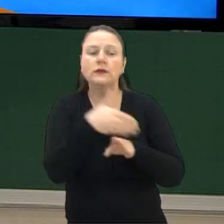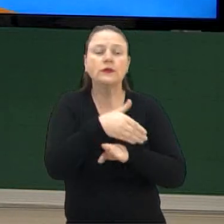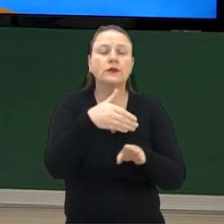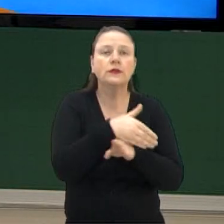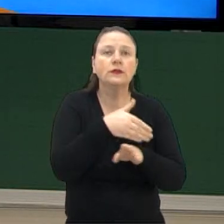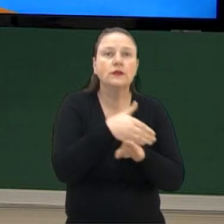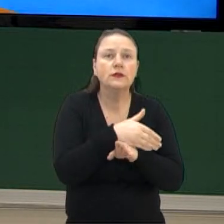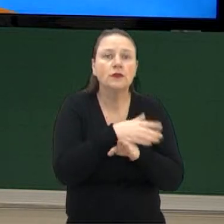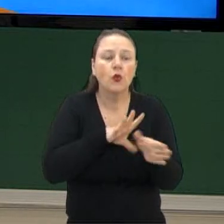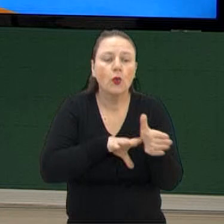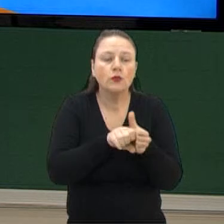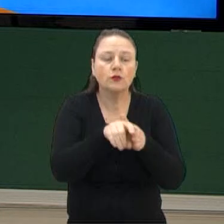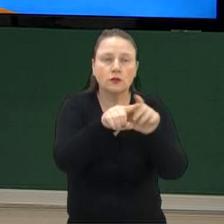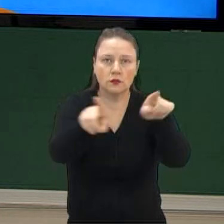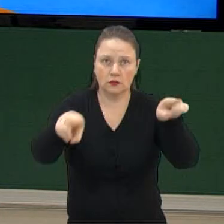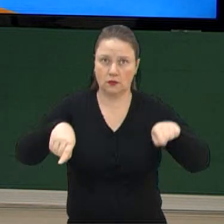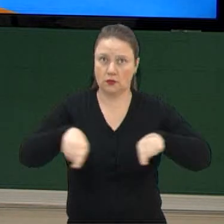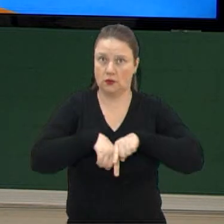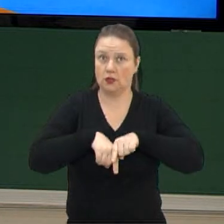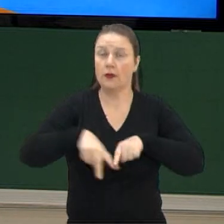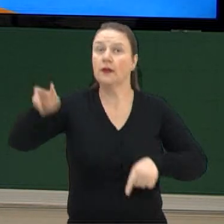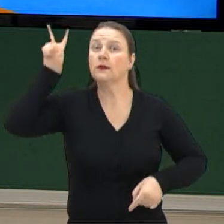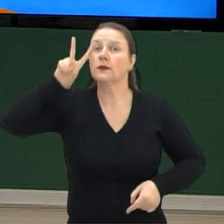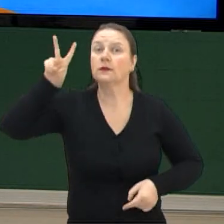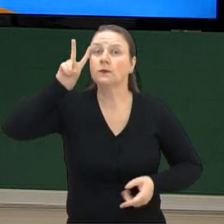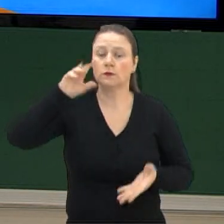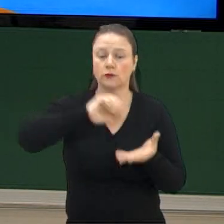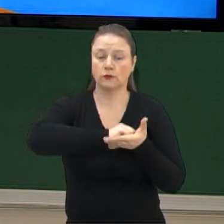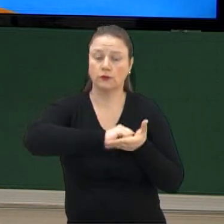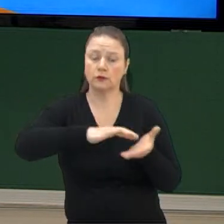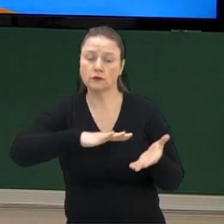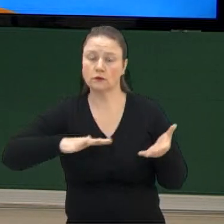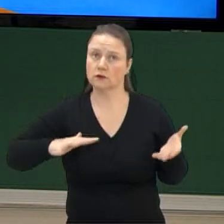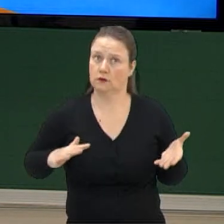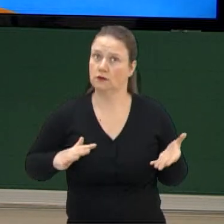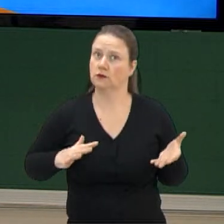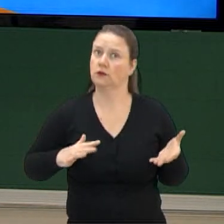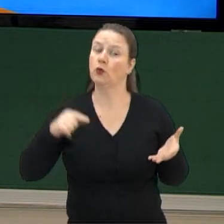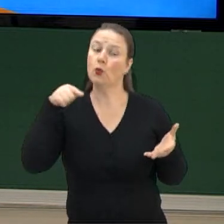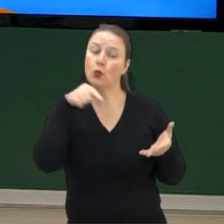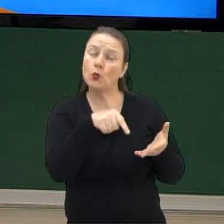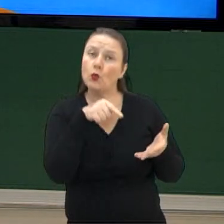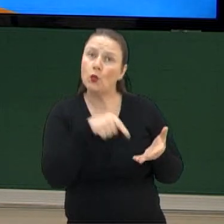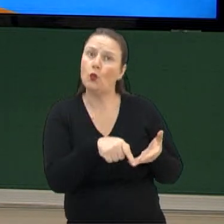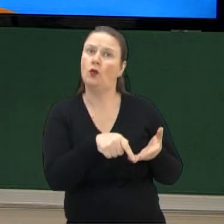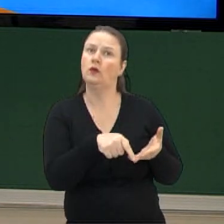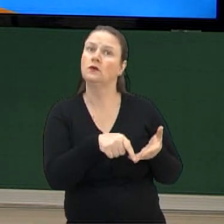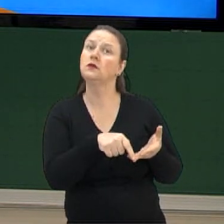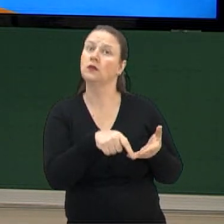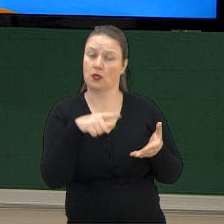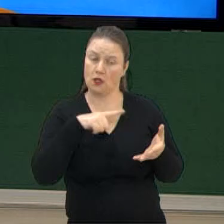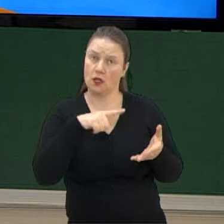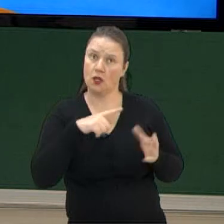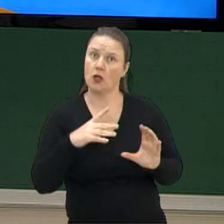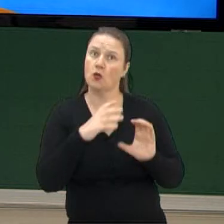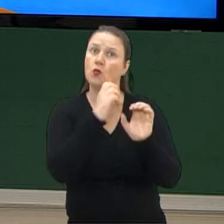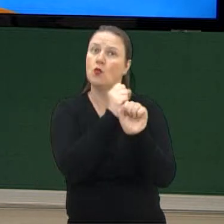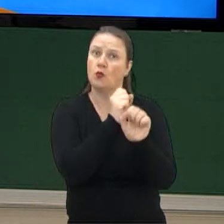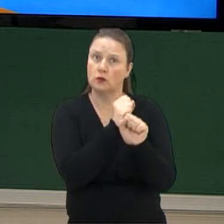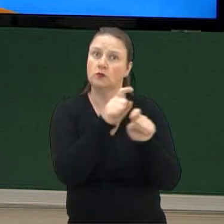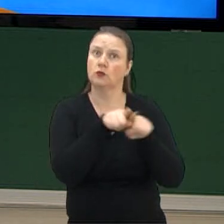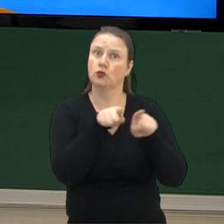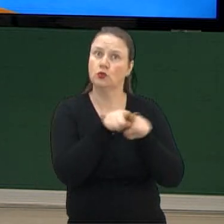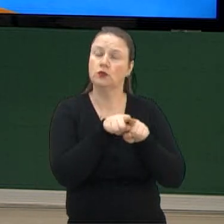Class, não deixe de fazer as atividades, porque as atividades elas vão valer como a sua